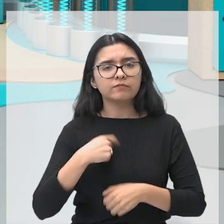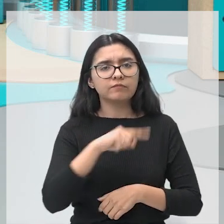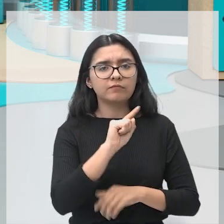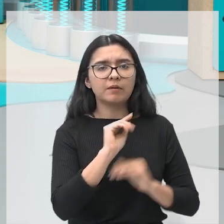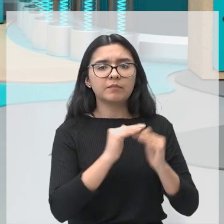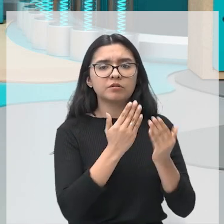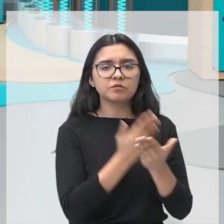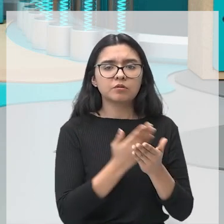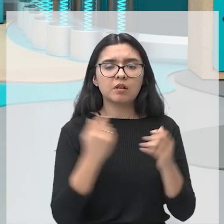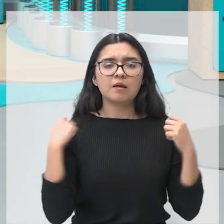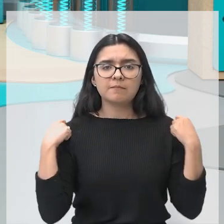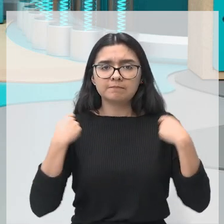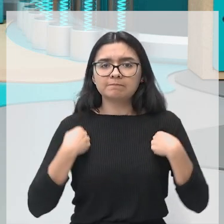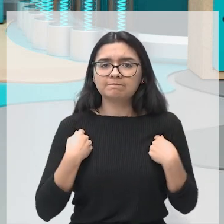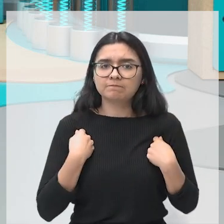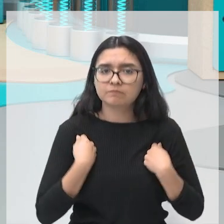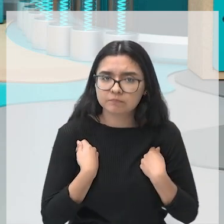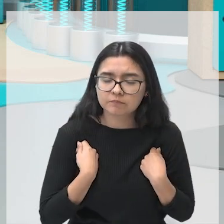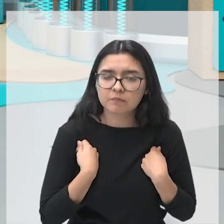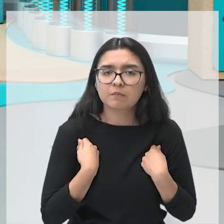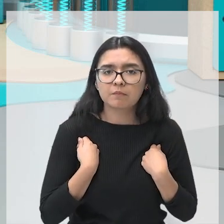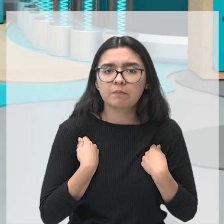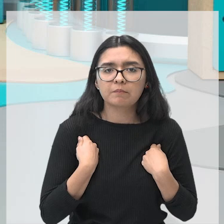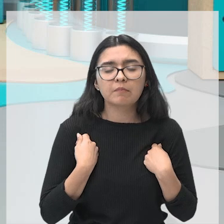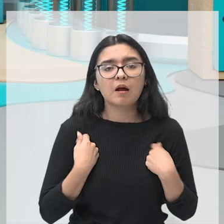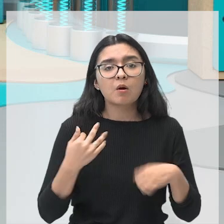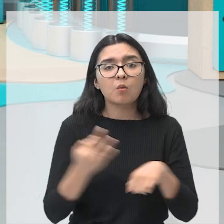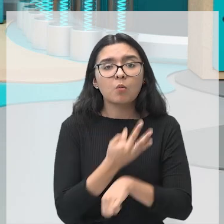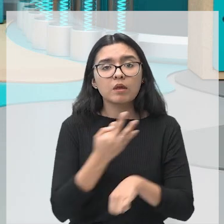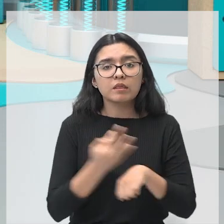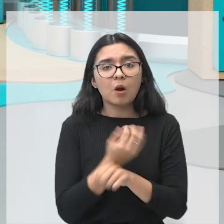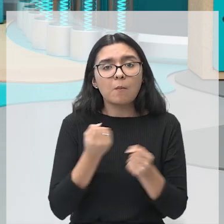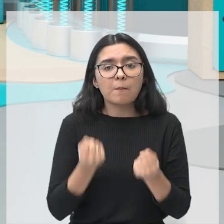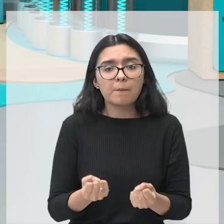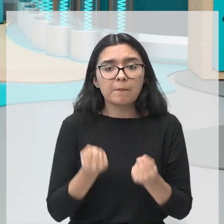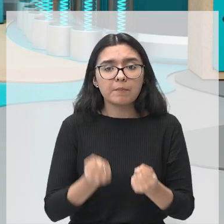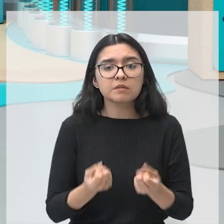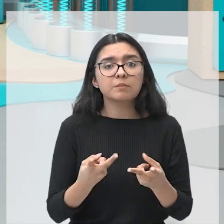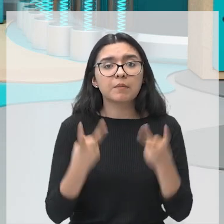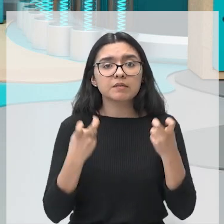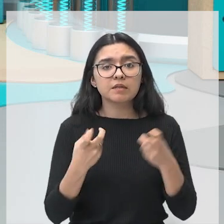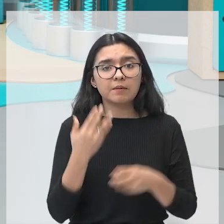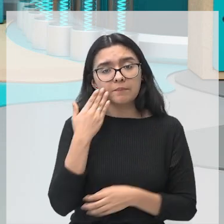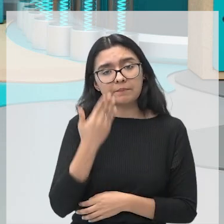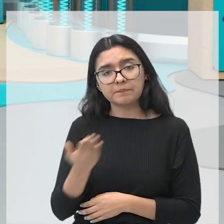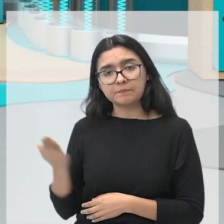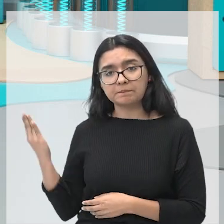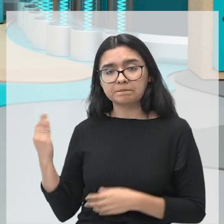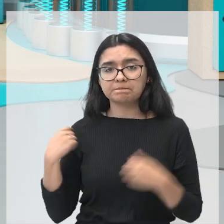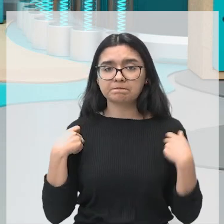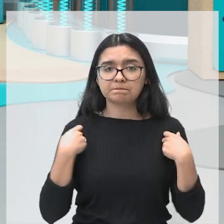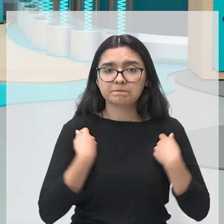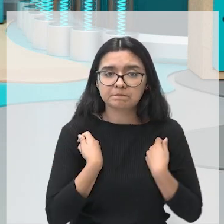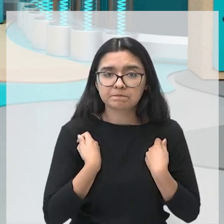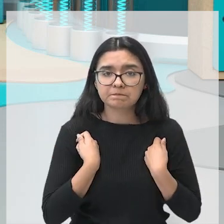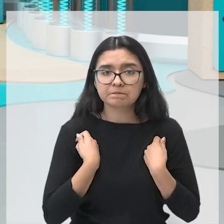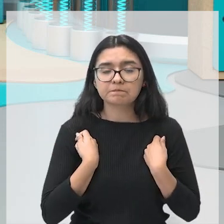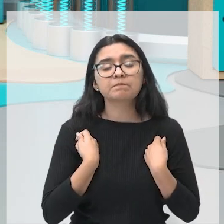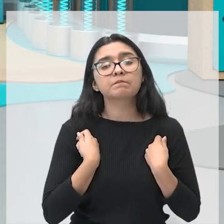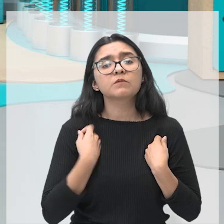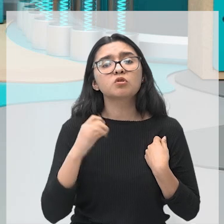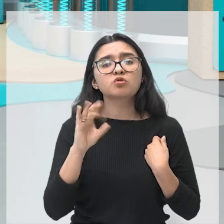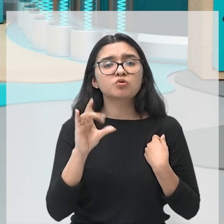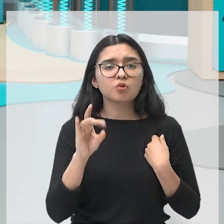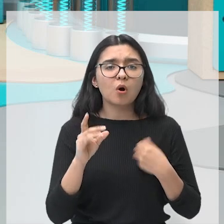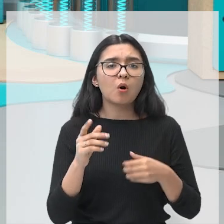aula, tem que jogar a costa para frente para poder suportar o peso na mochila. Olha como ficou a minha coluna. Então eu preciso colocar somente o